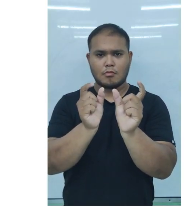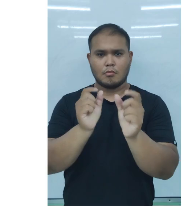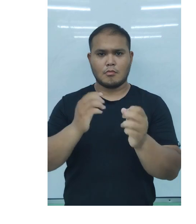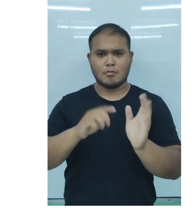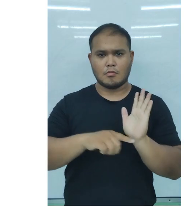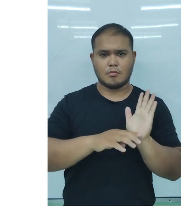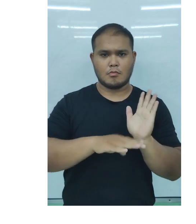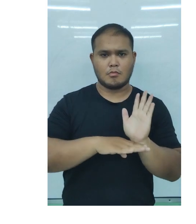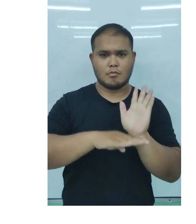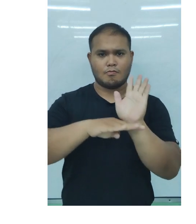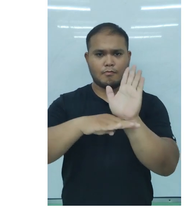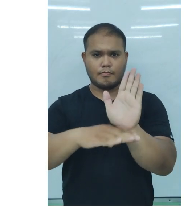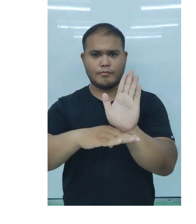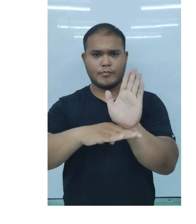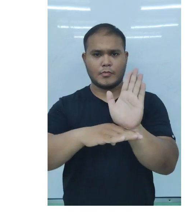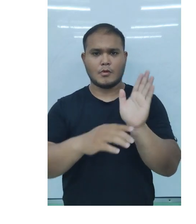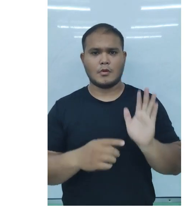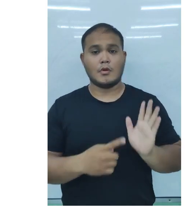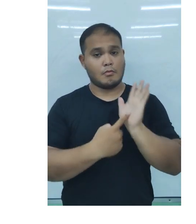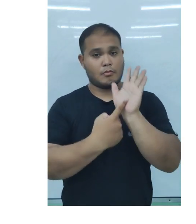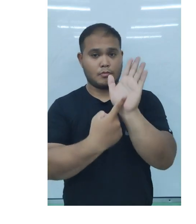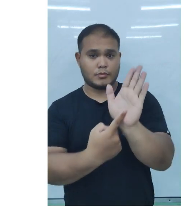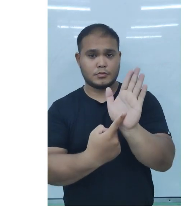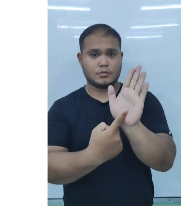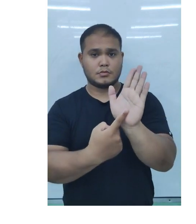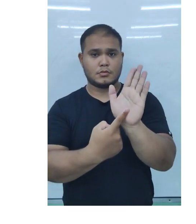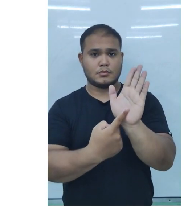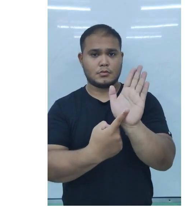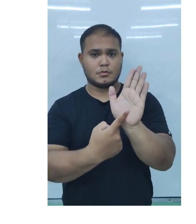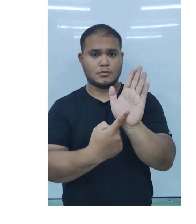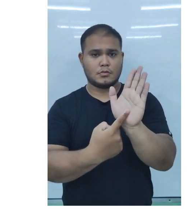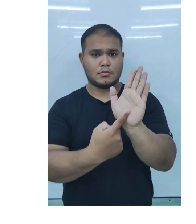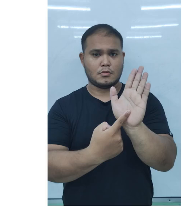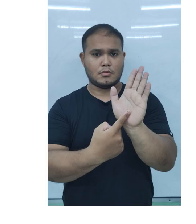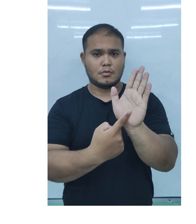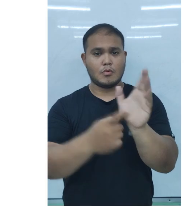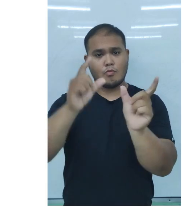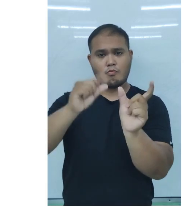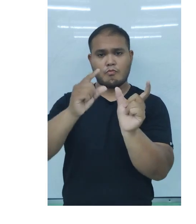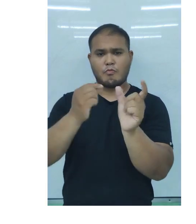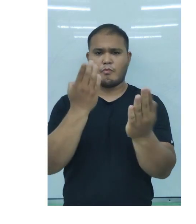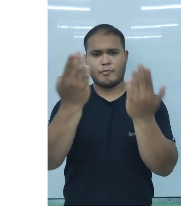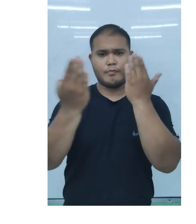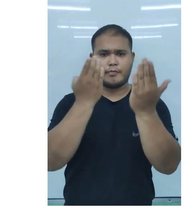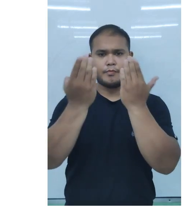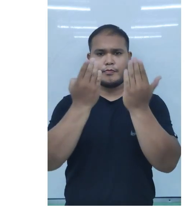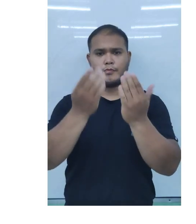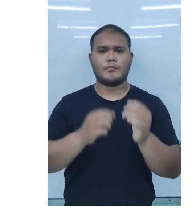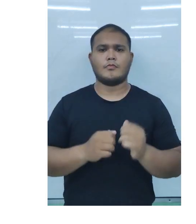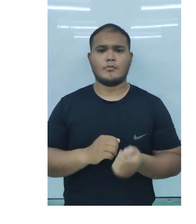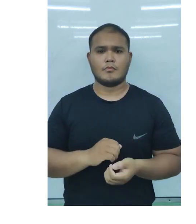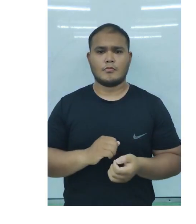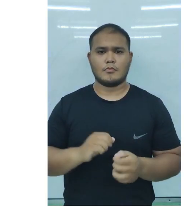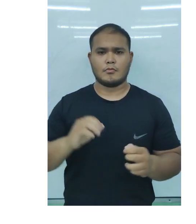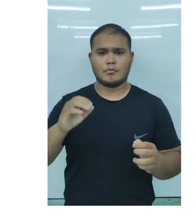vai formar, que vai indicar o grau comparativo. Então, tão claros,